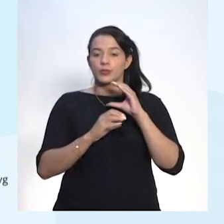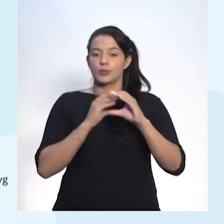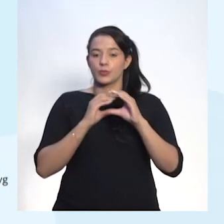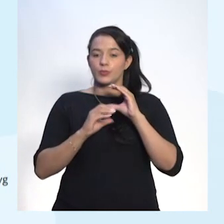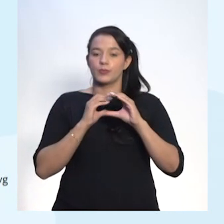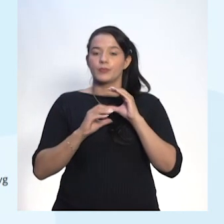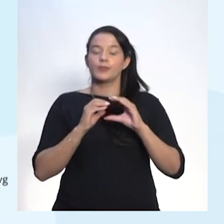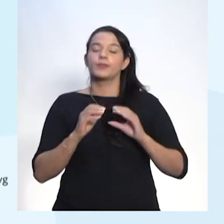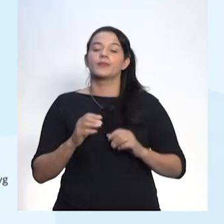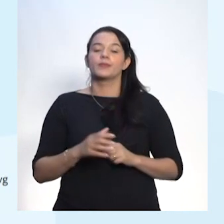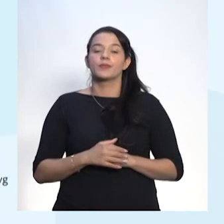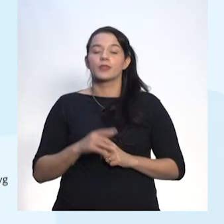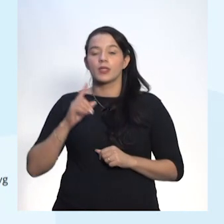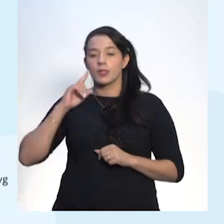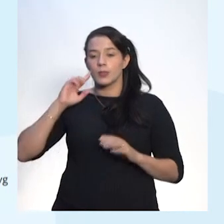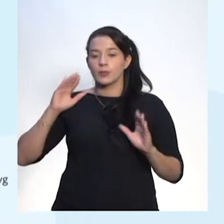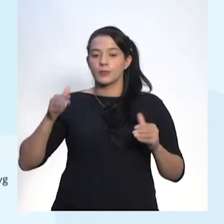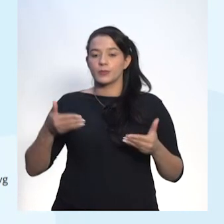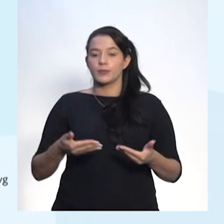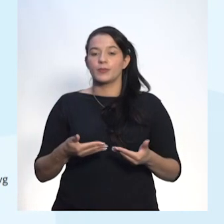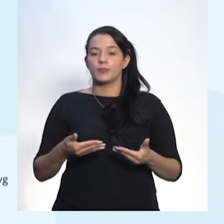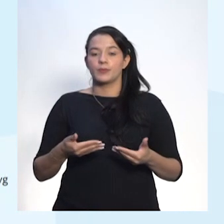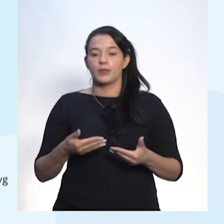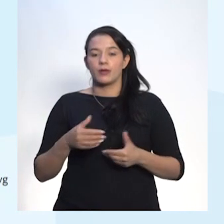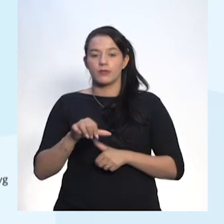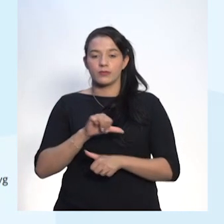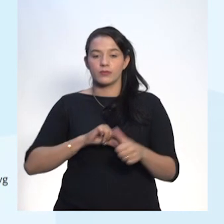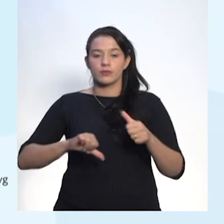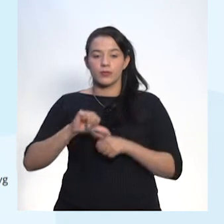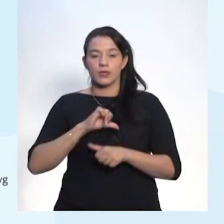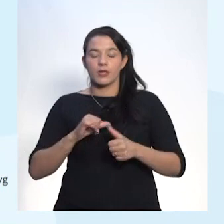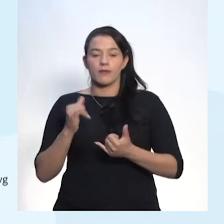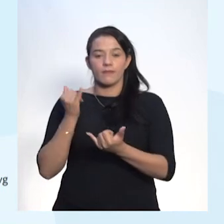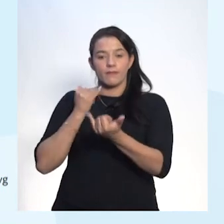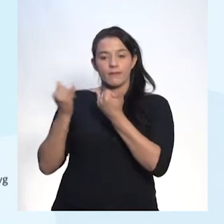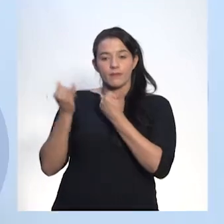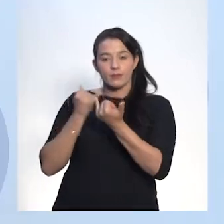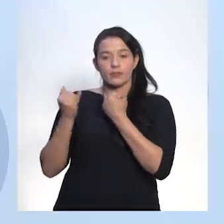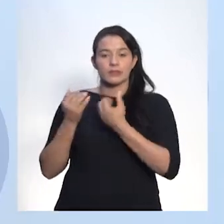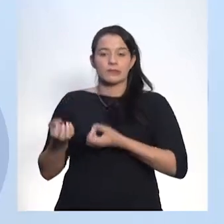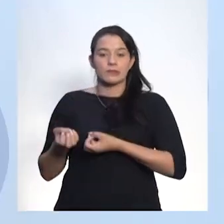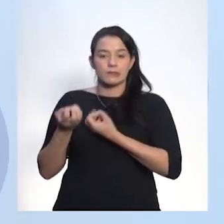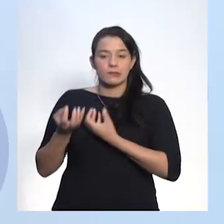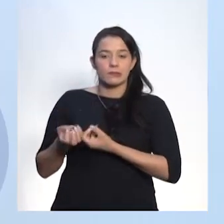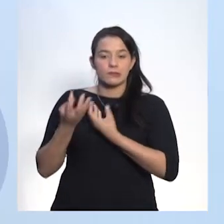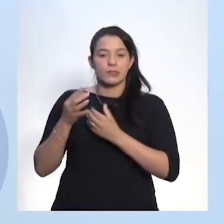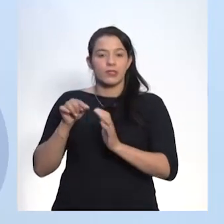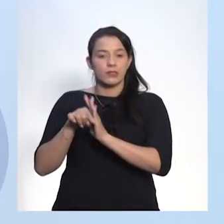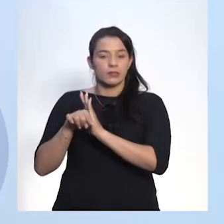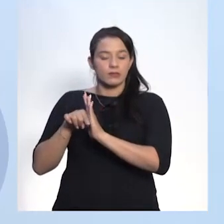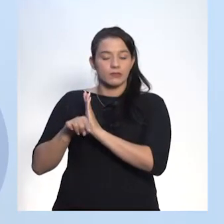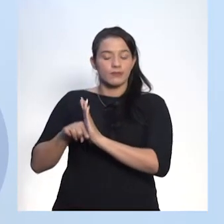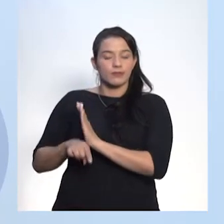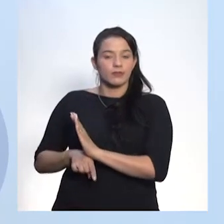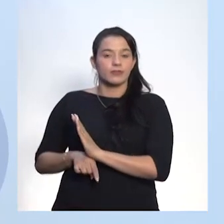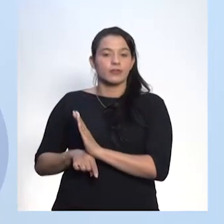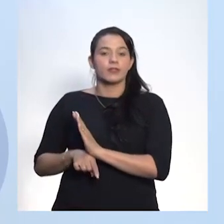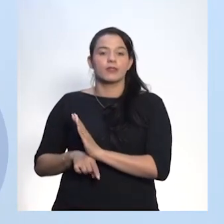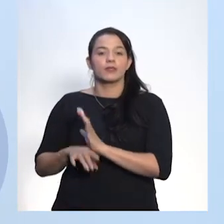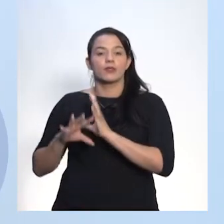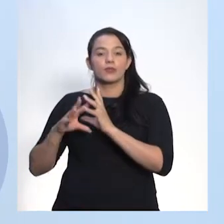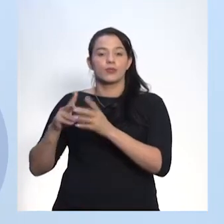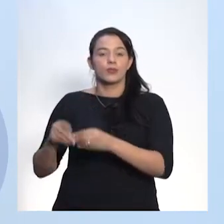operação que visava aí trocar informações e dados, investigações que